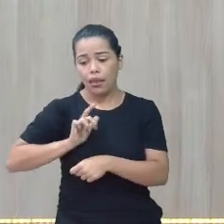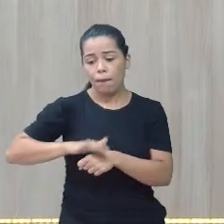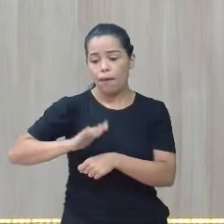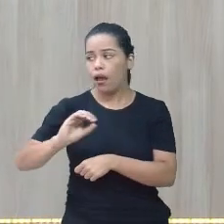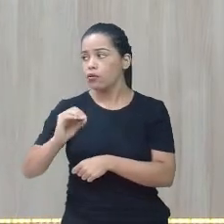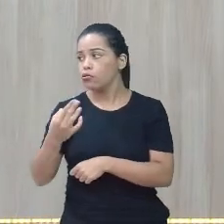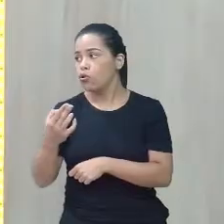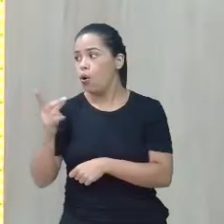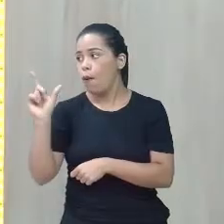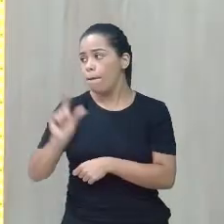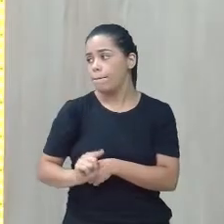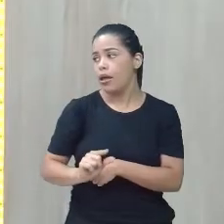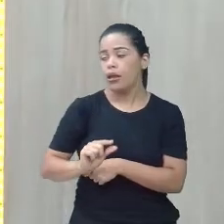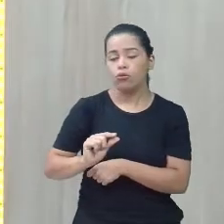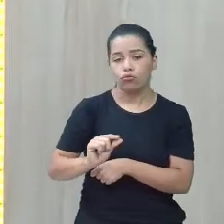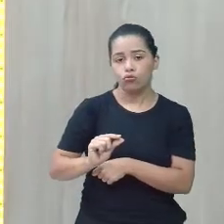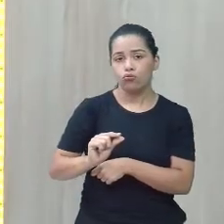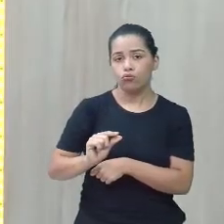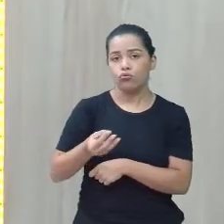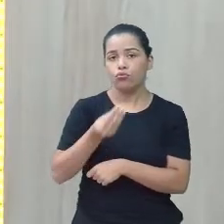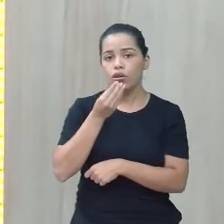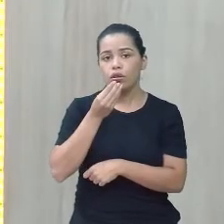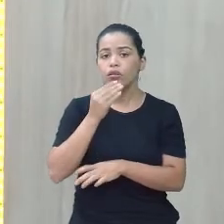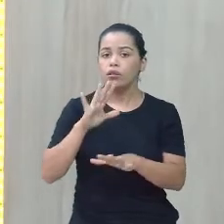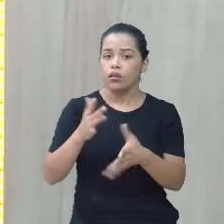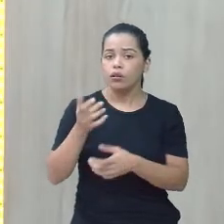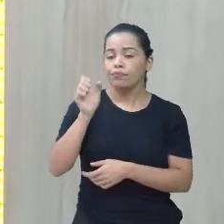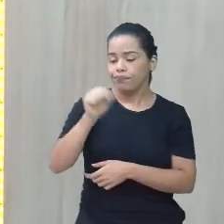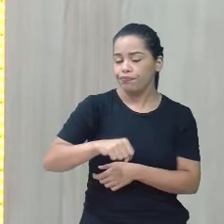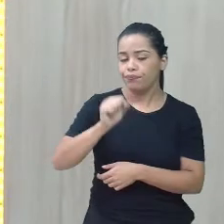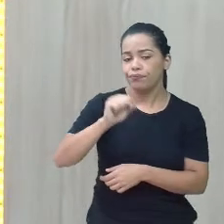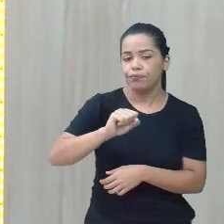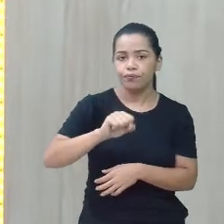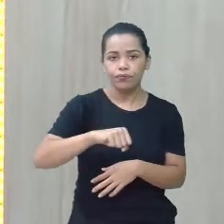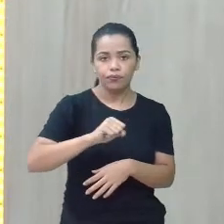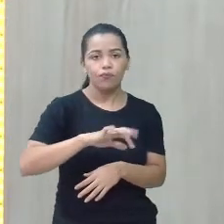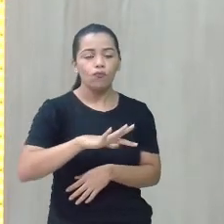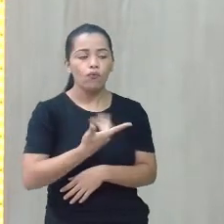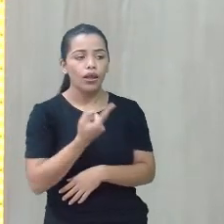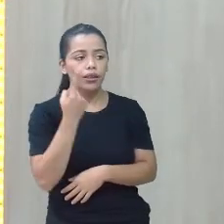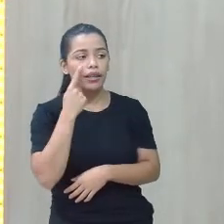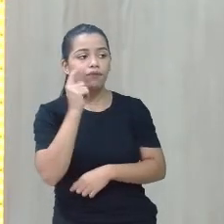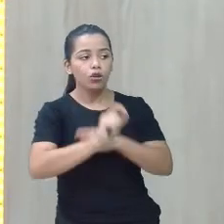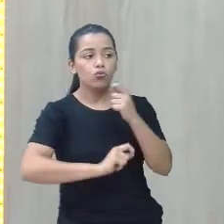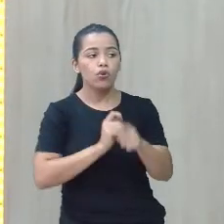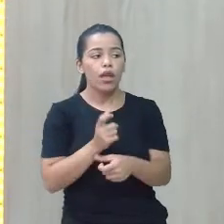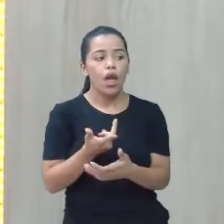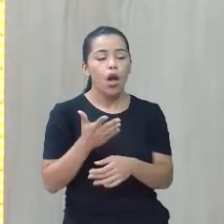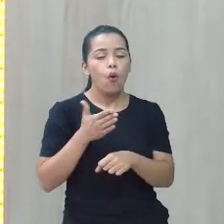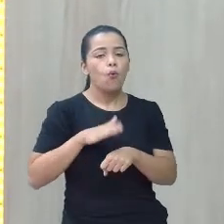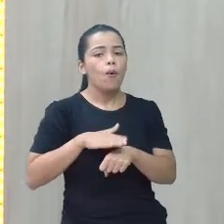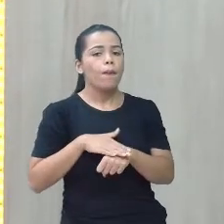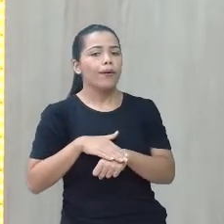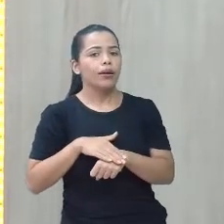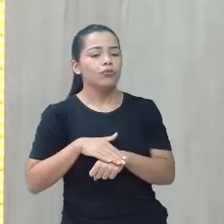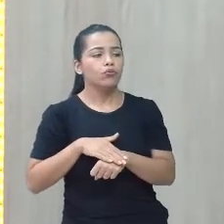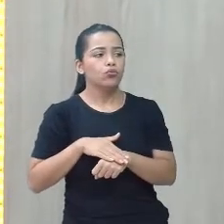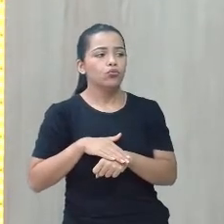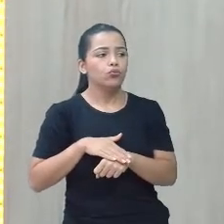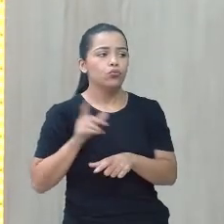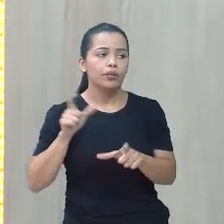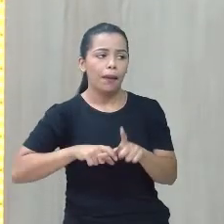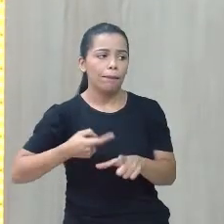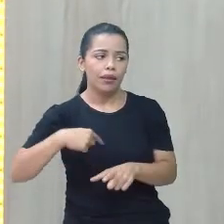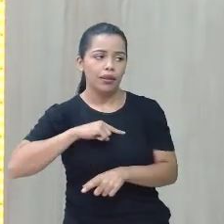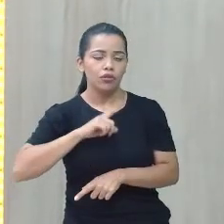Briane? Então, é isso mesmo, né? A gente estava avaliando aí uma situação que não depende da gente. E, às vezes,